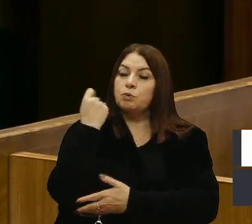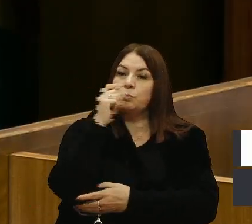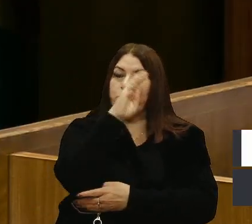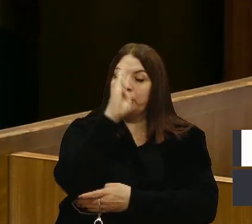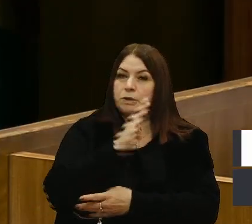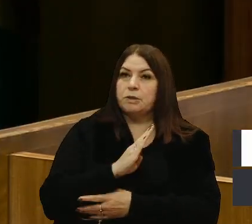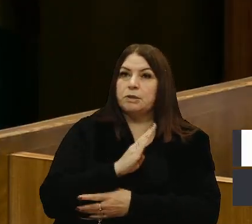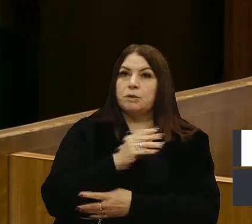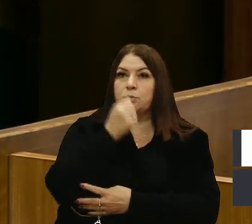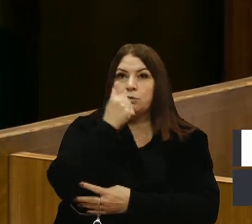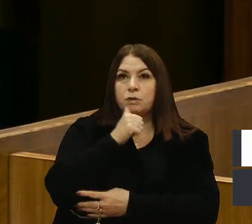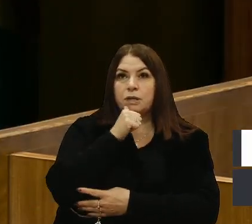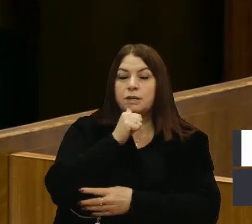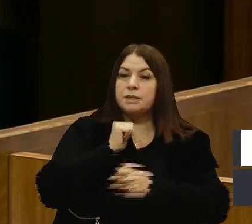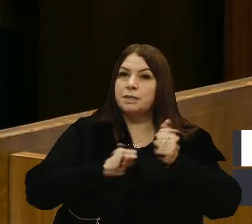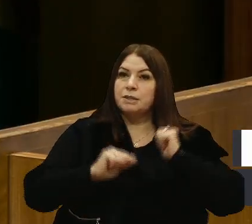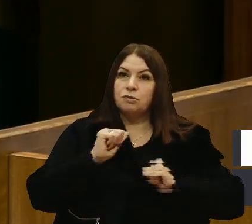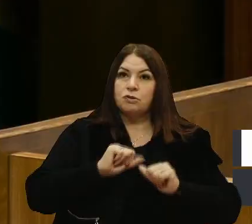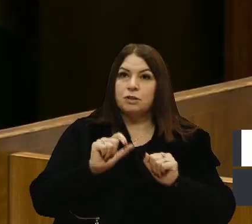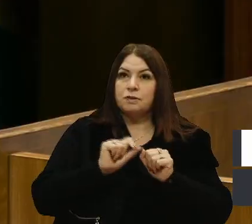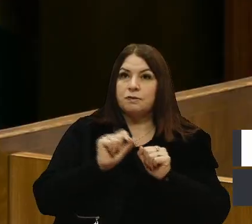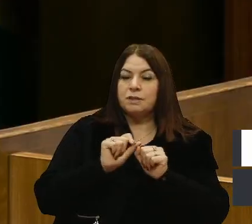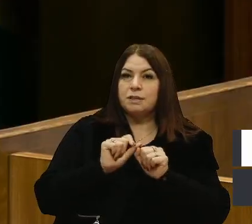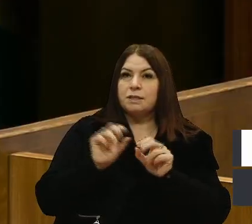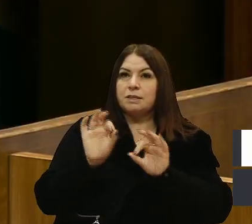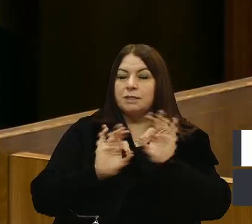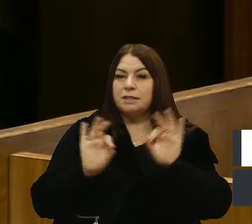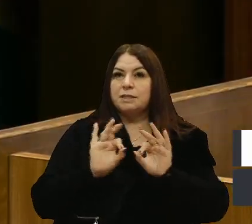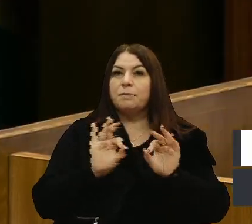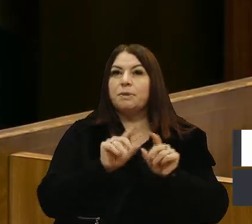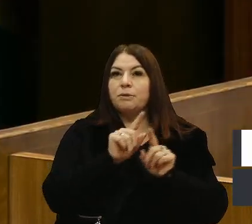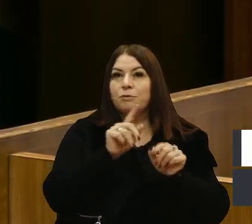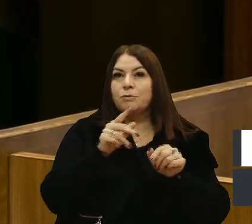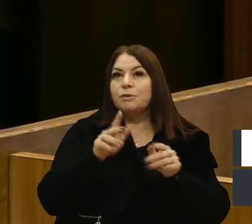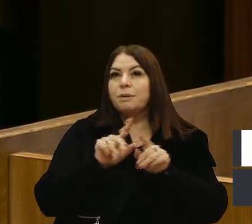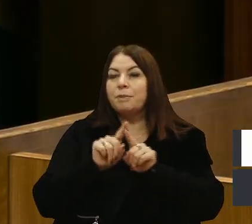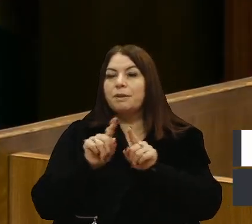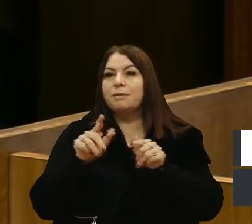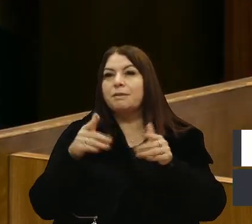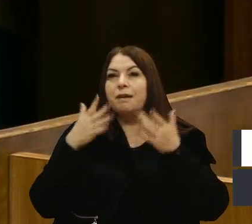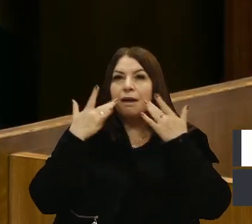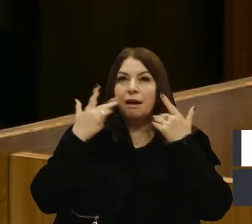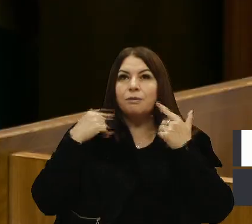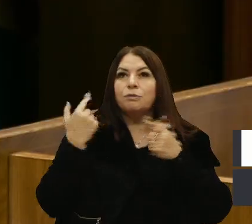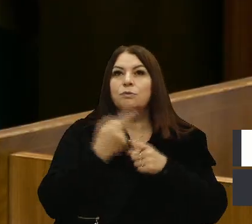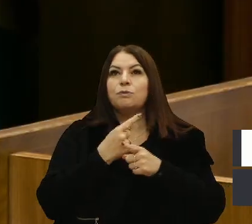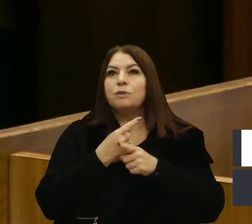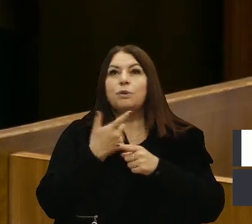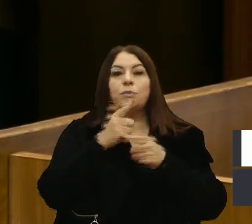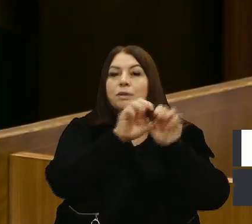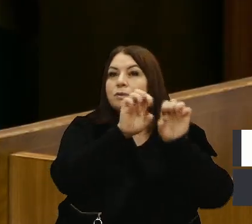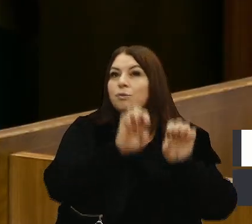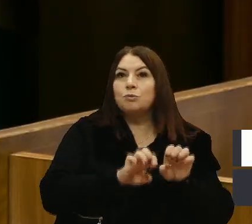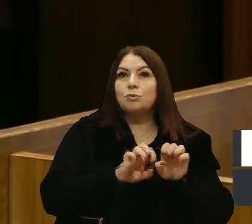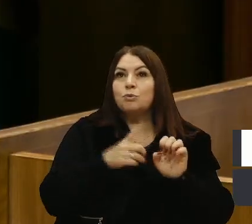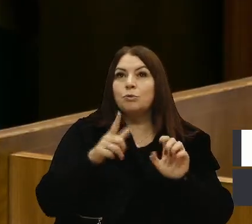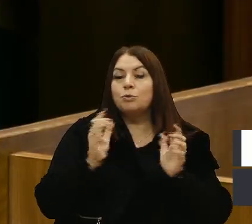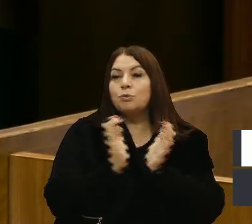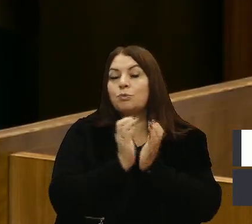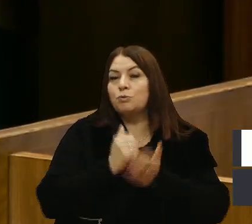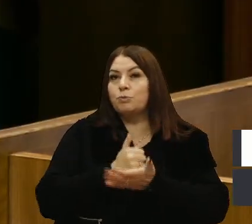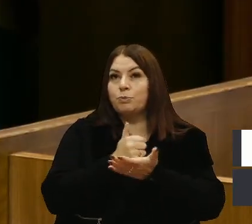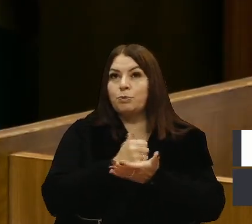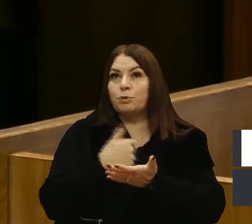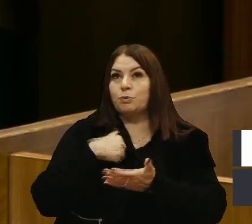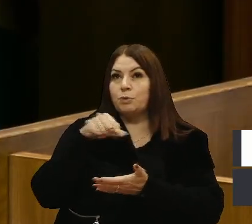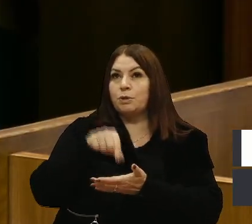Brasil, mulheres e artistas, produtores culturais independentes, constroem esse fazer muitas vezes sem estrutura e sem rede de apoio. Eu não